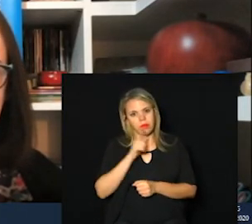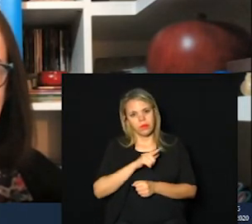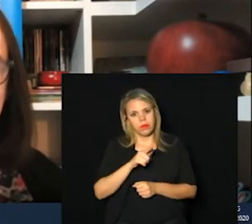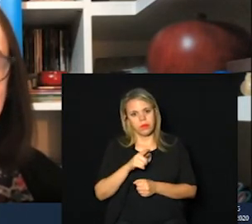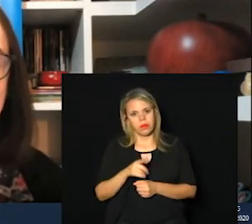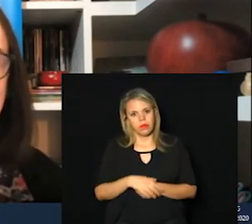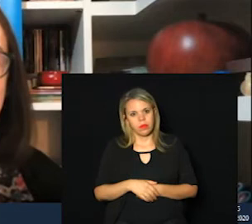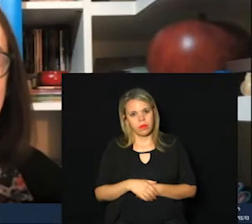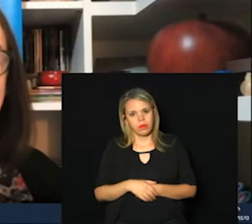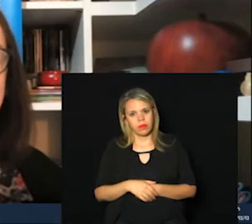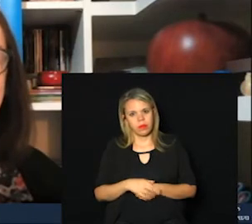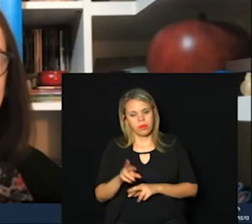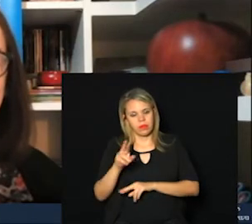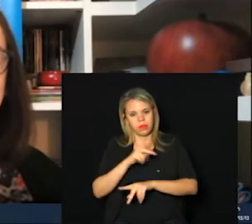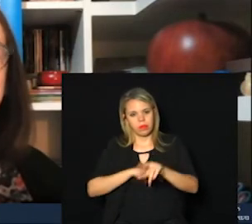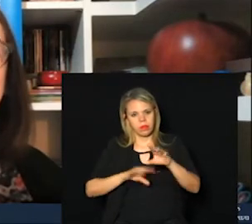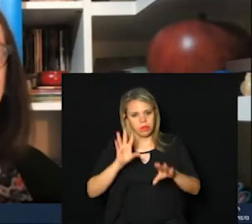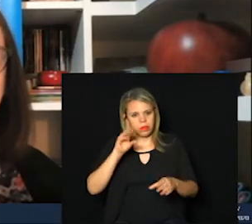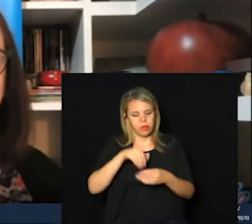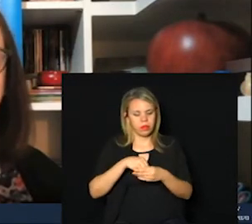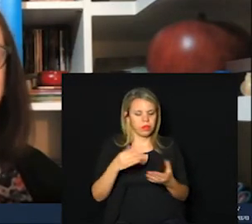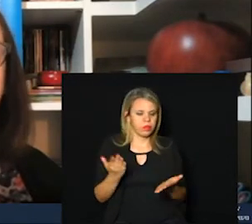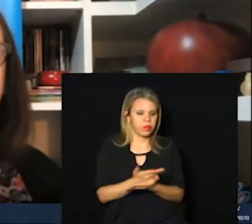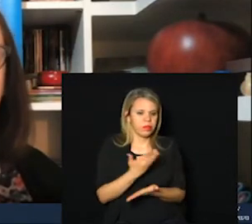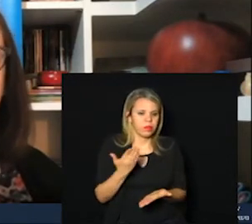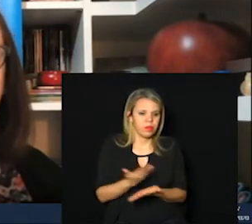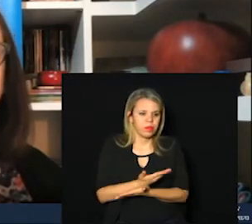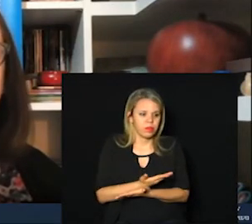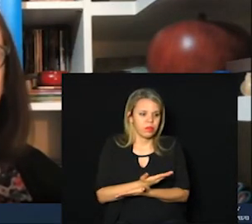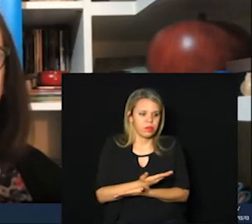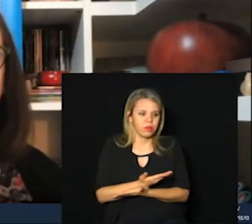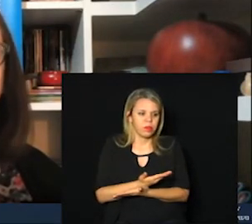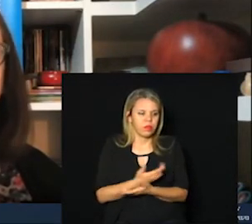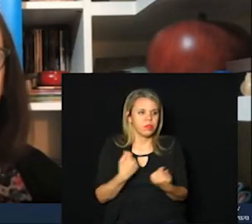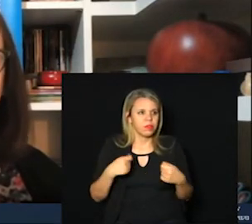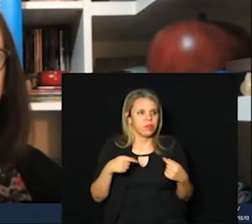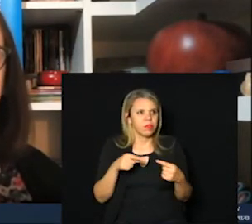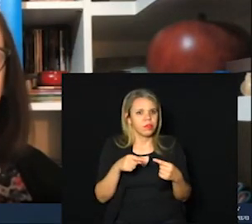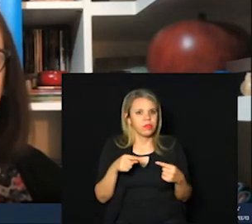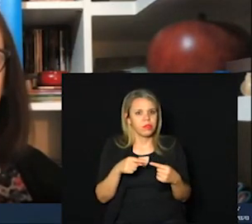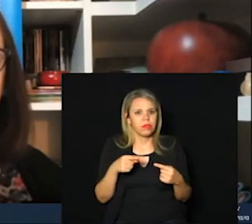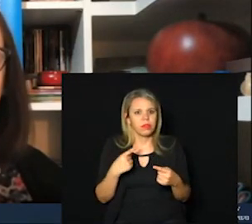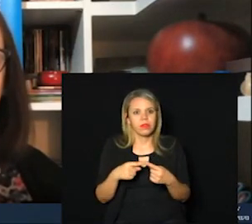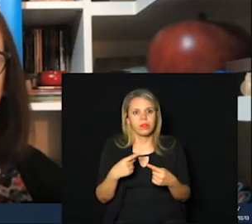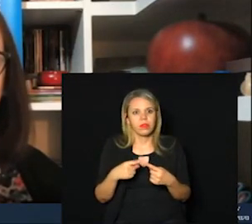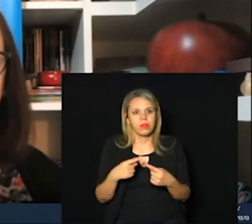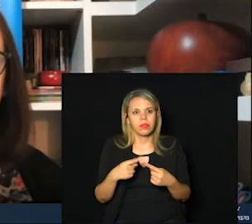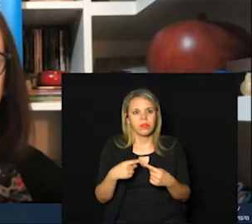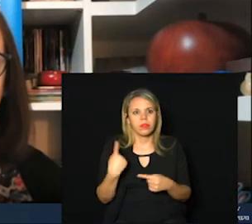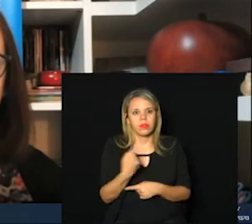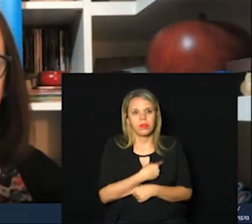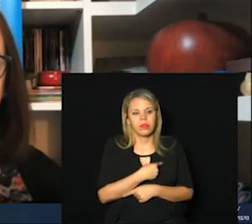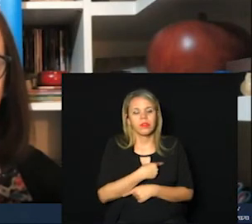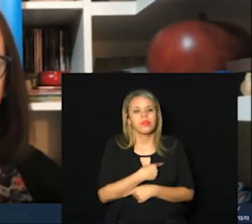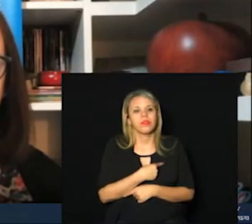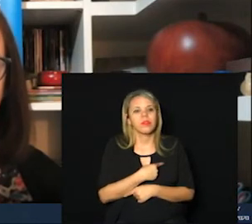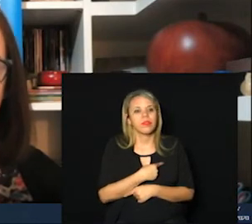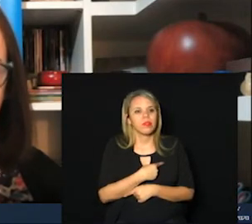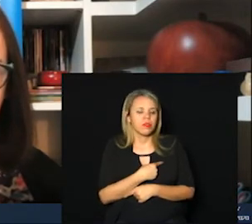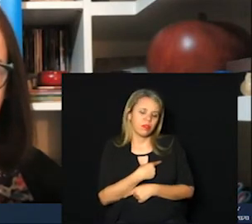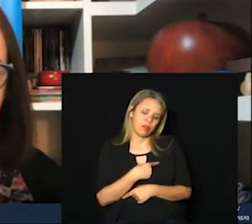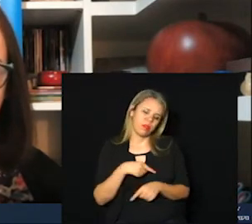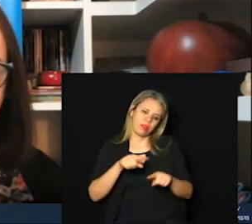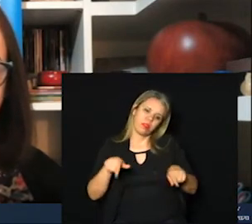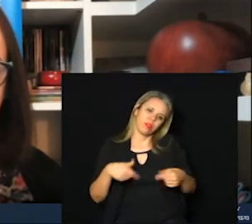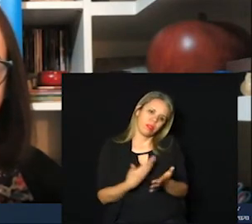uma variedade, digo, necessária, porque nós que estamos ali na sala de